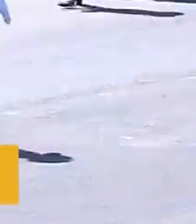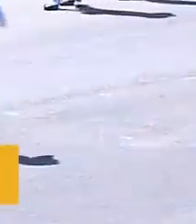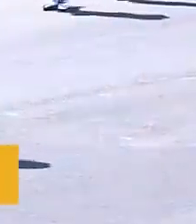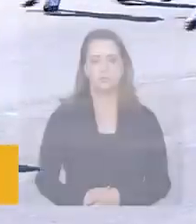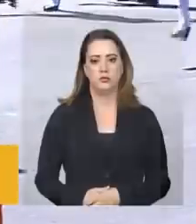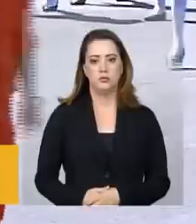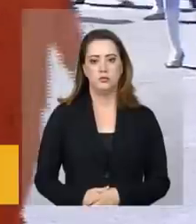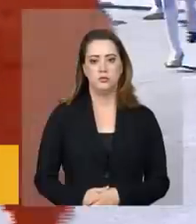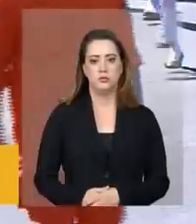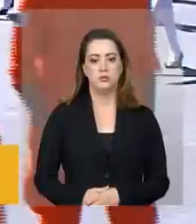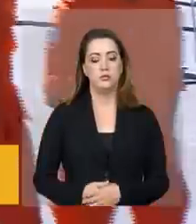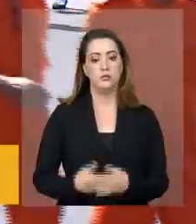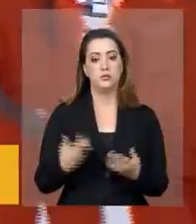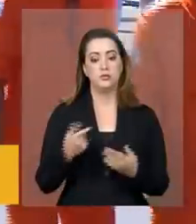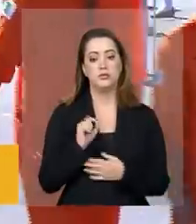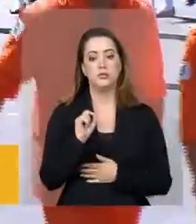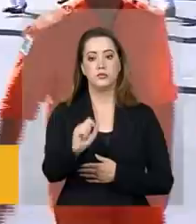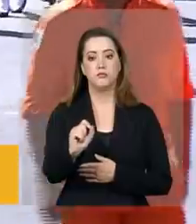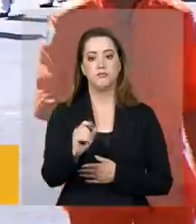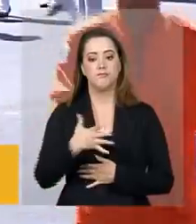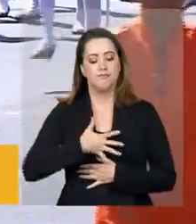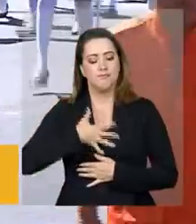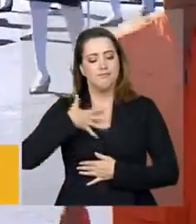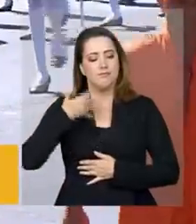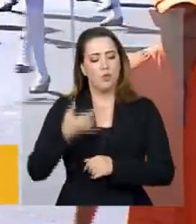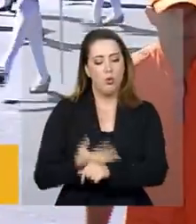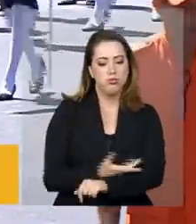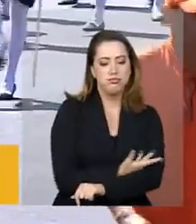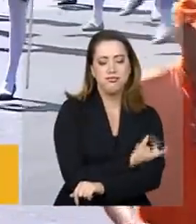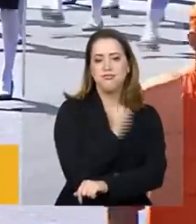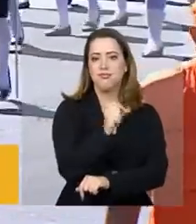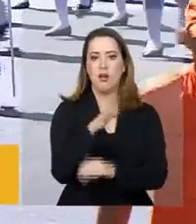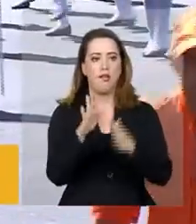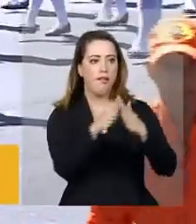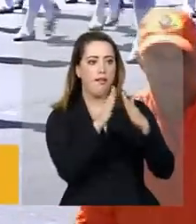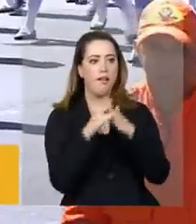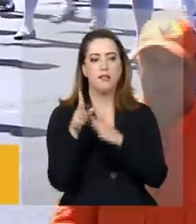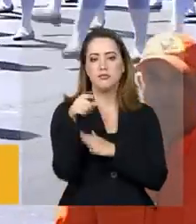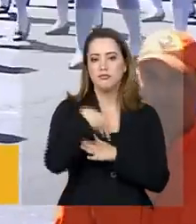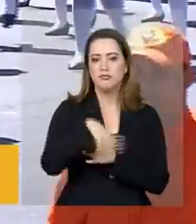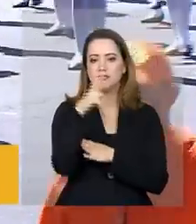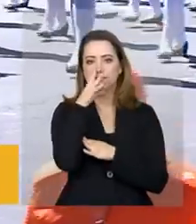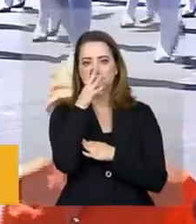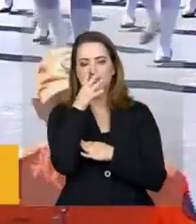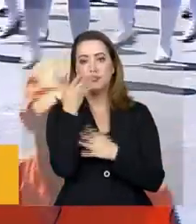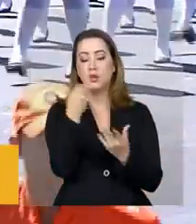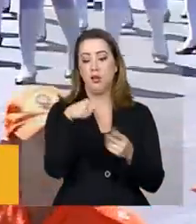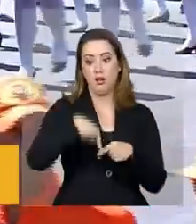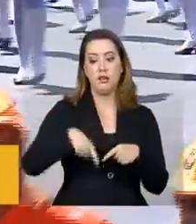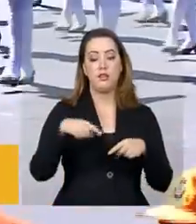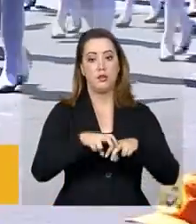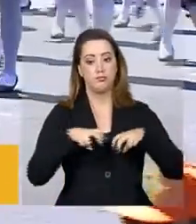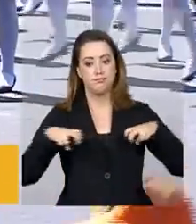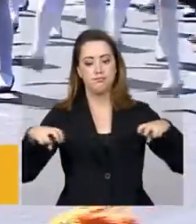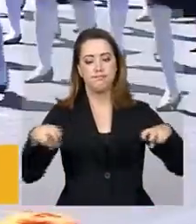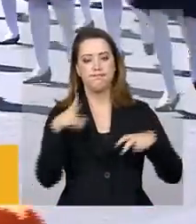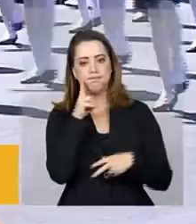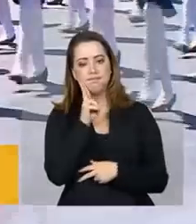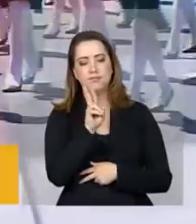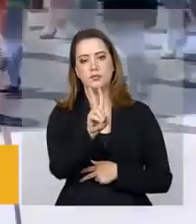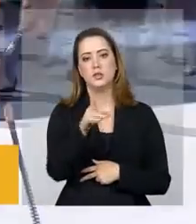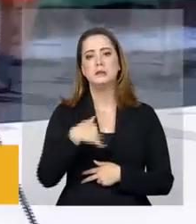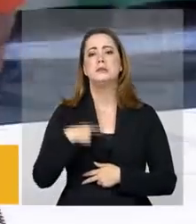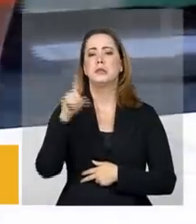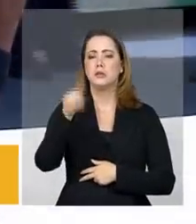e se emociona, quem tanto em casa, quem está vendo, como quem está presente na avenida, é emocionante. Isso